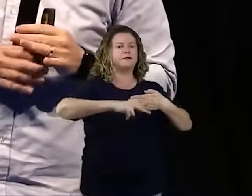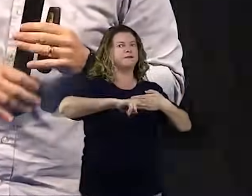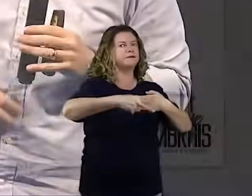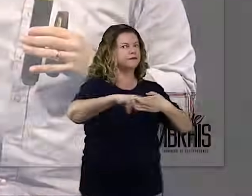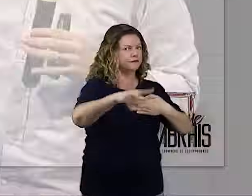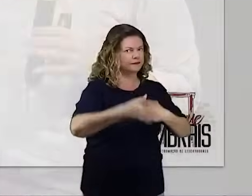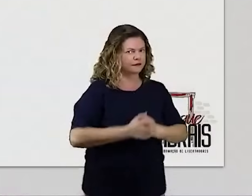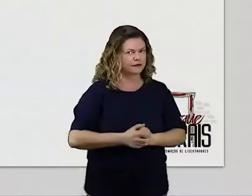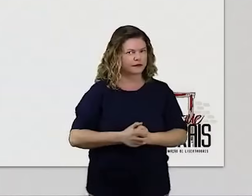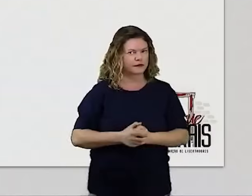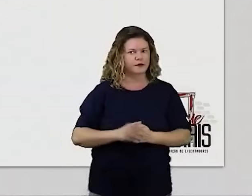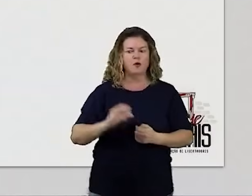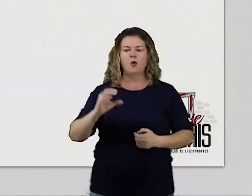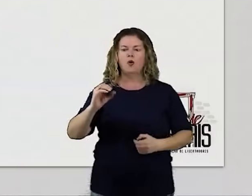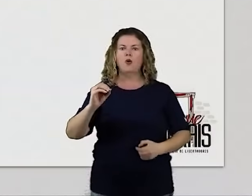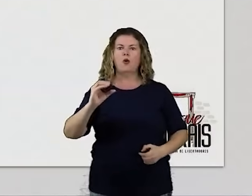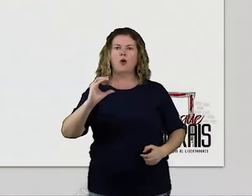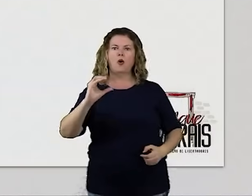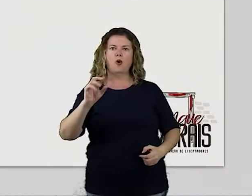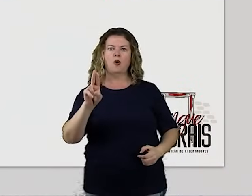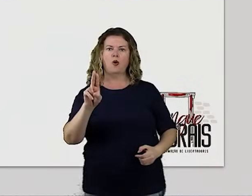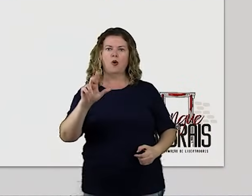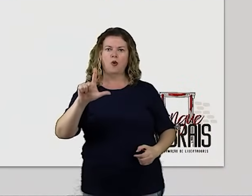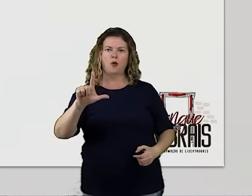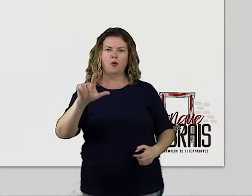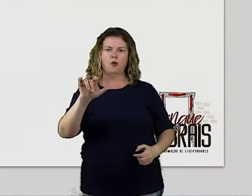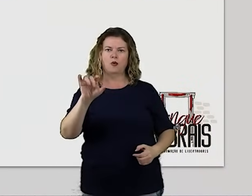com ocultismo são